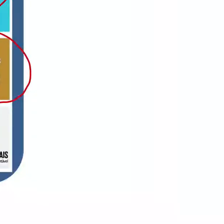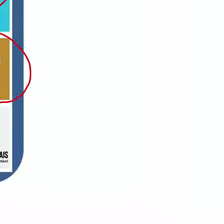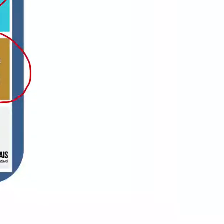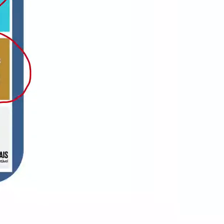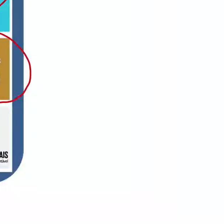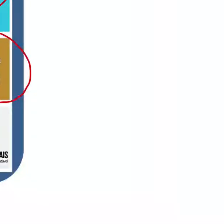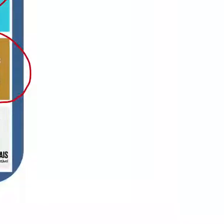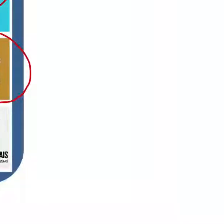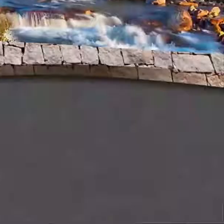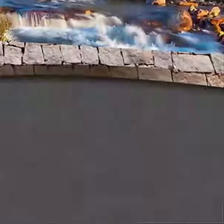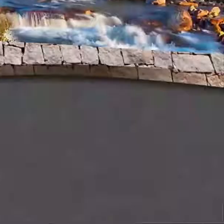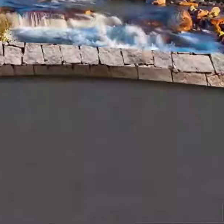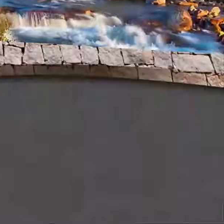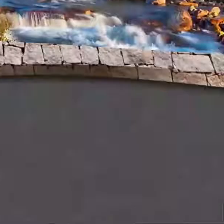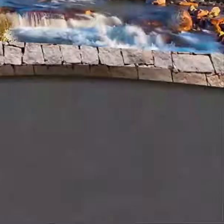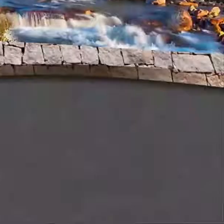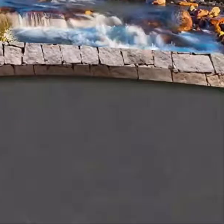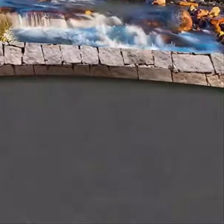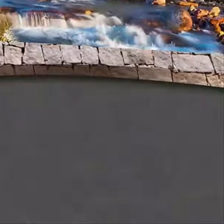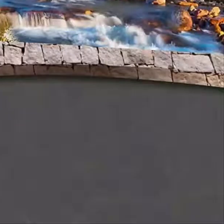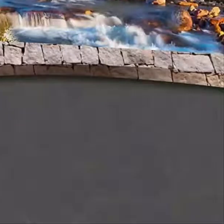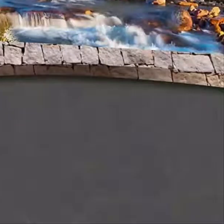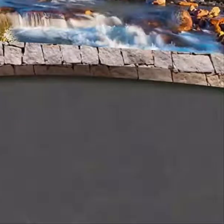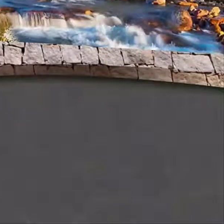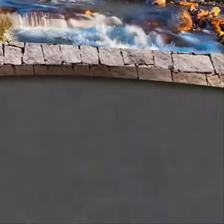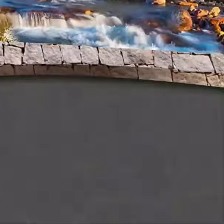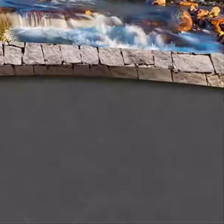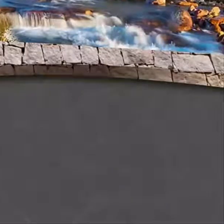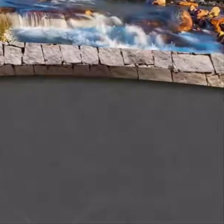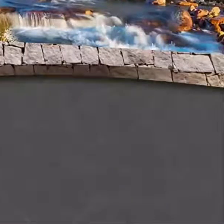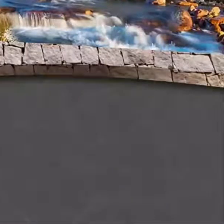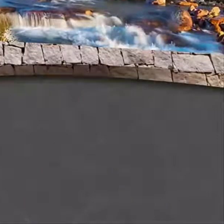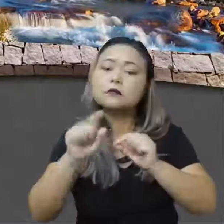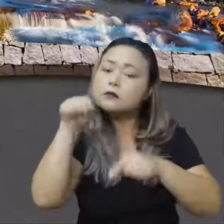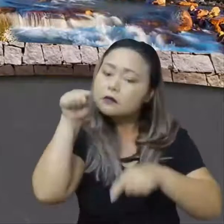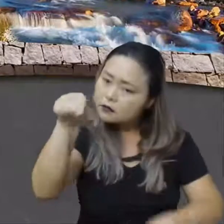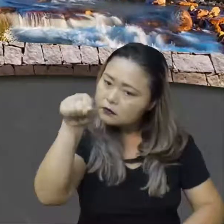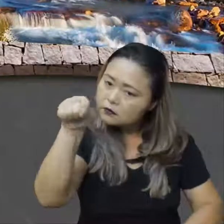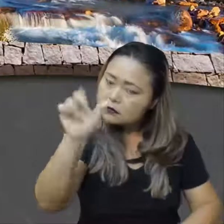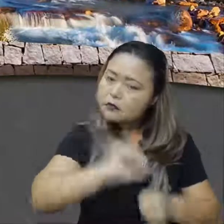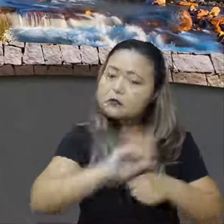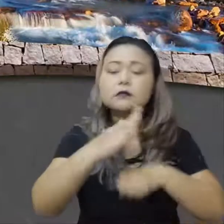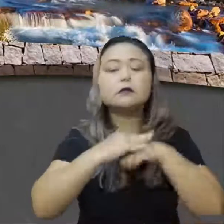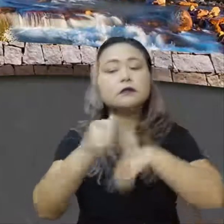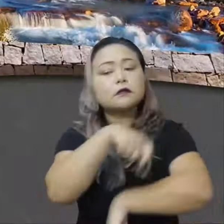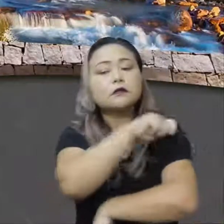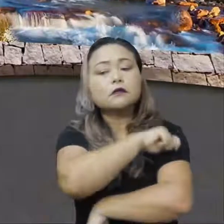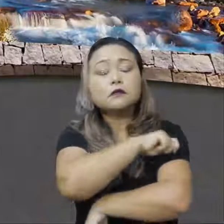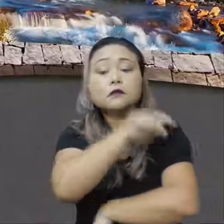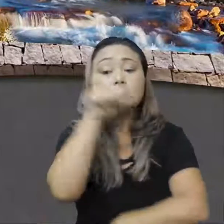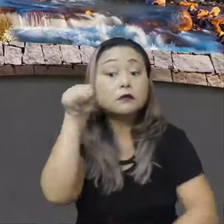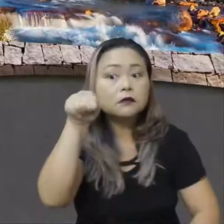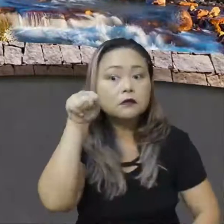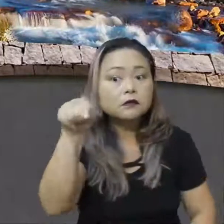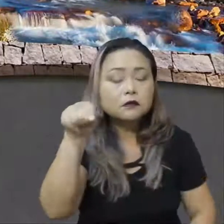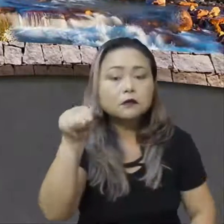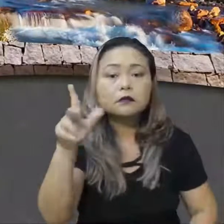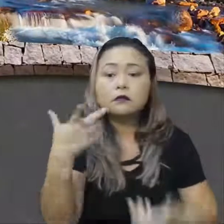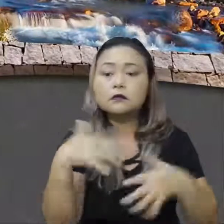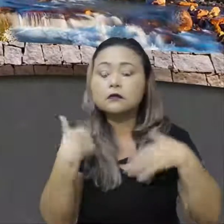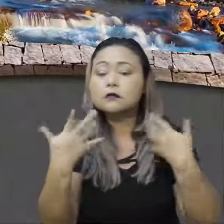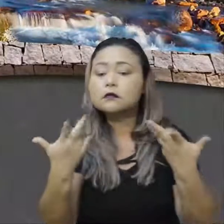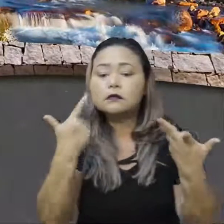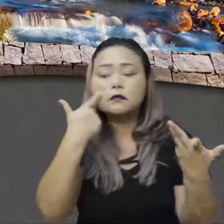Esse objetivo 12 aí, Que é que a gente trabalhe com você, querido aluno. Para que você não fique